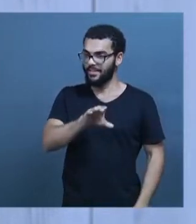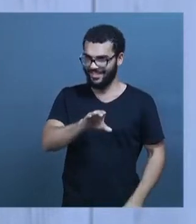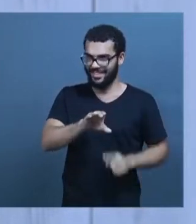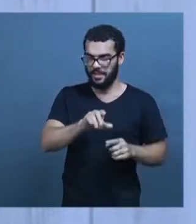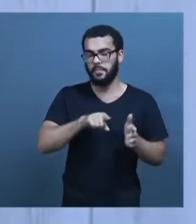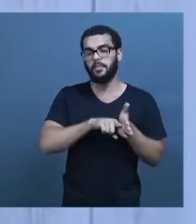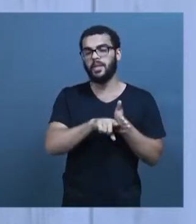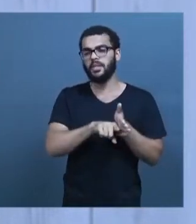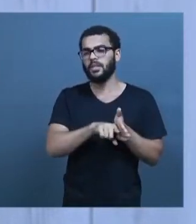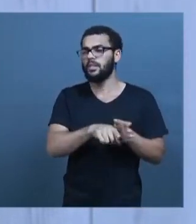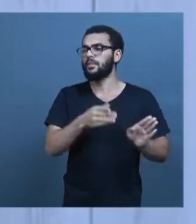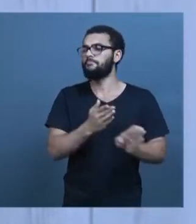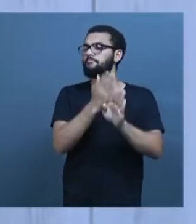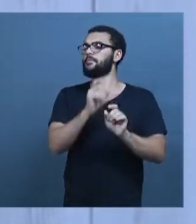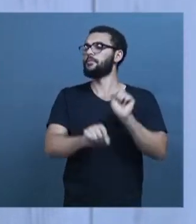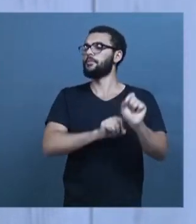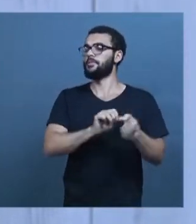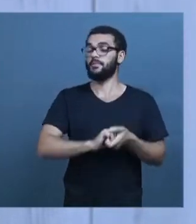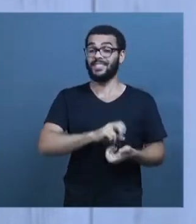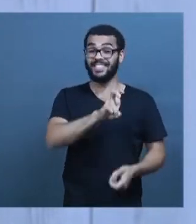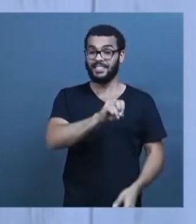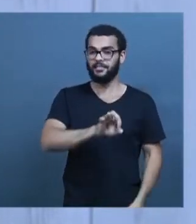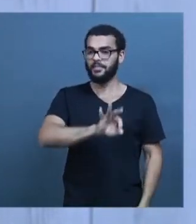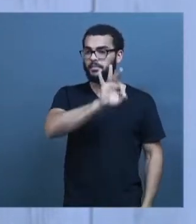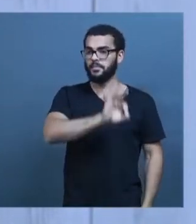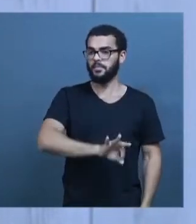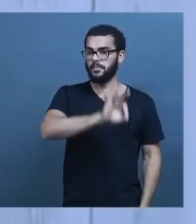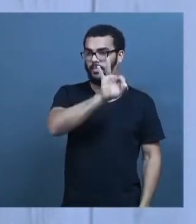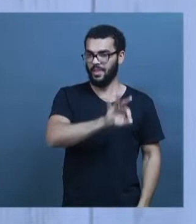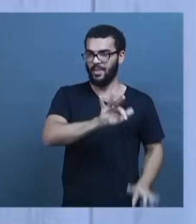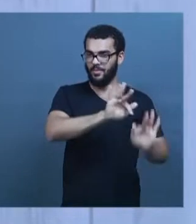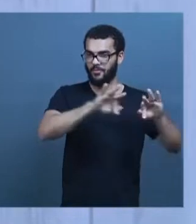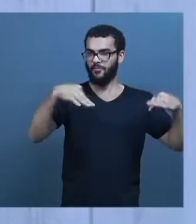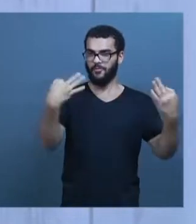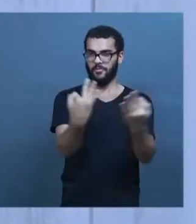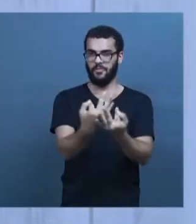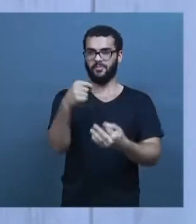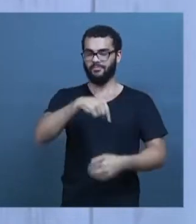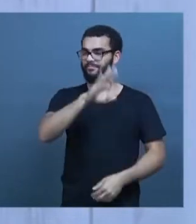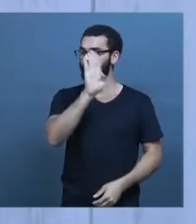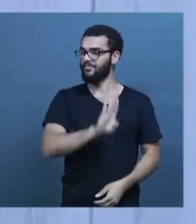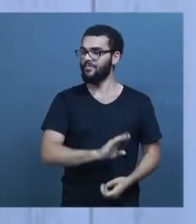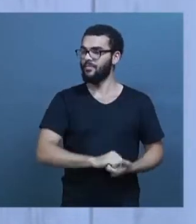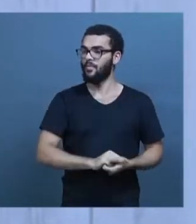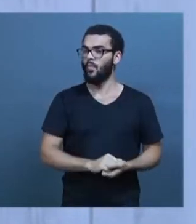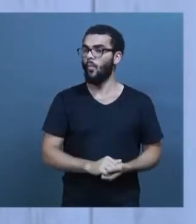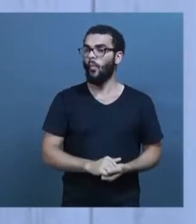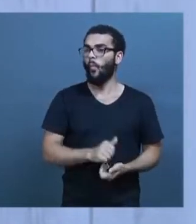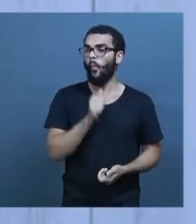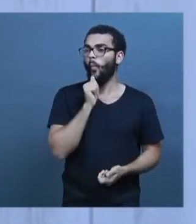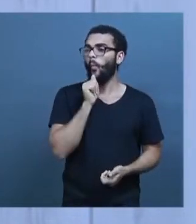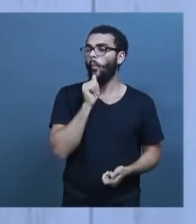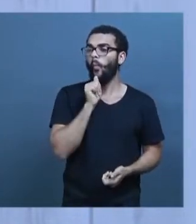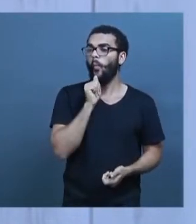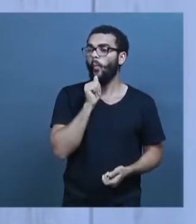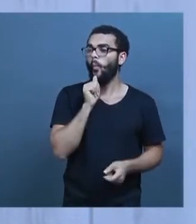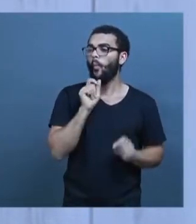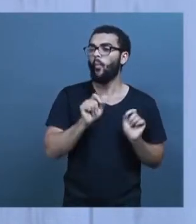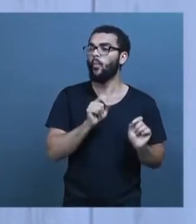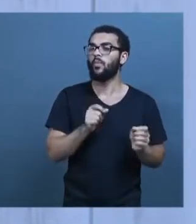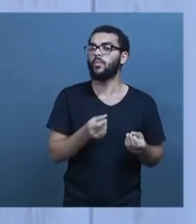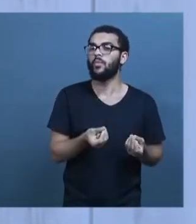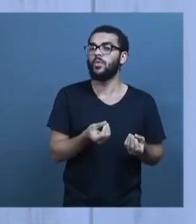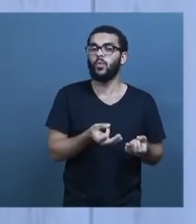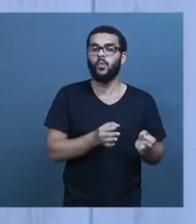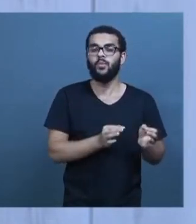pesquisa e identificou que mais de 50% das famílias brasileiras não praticam nem tem nenhum método